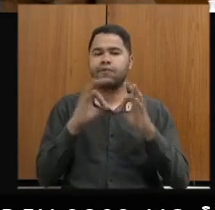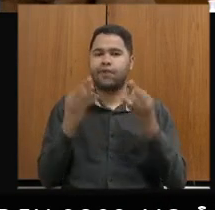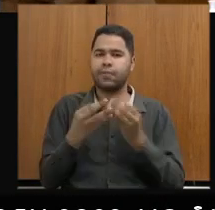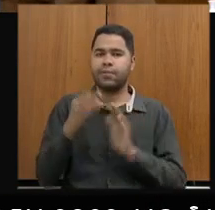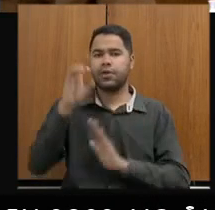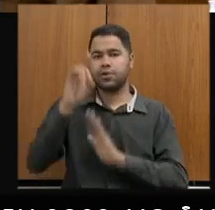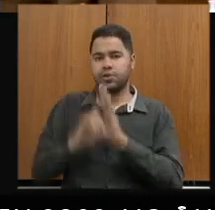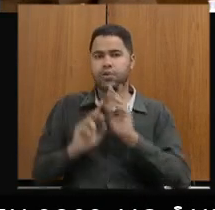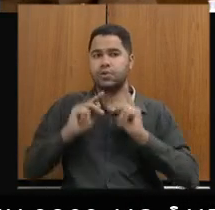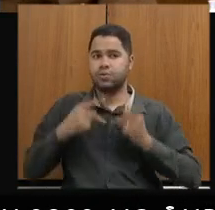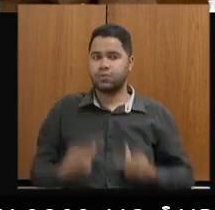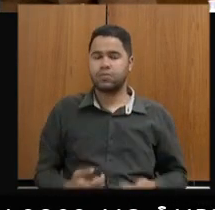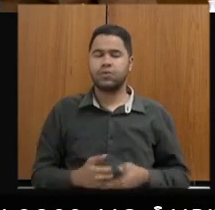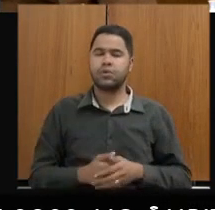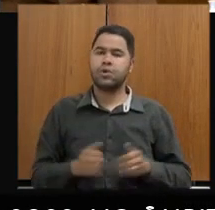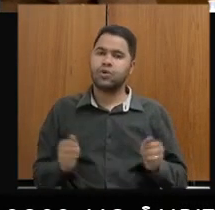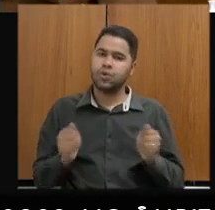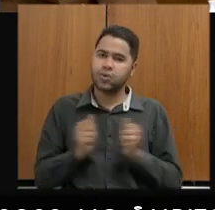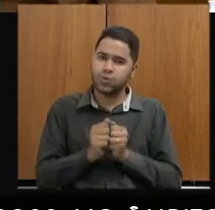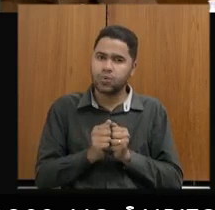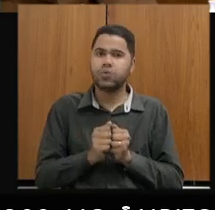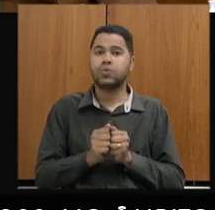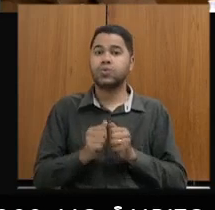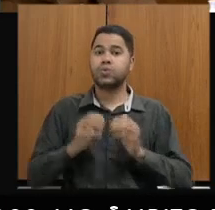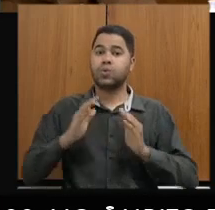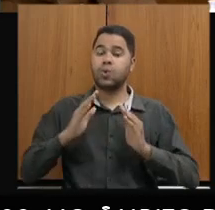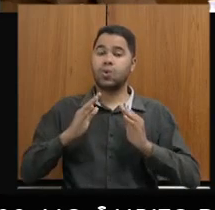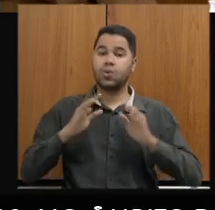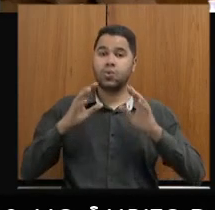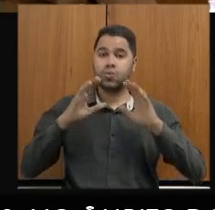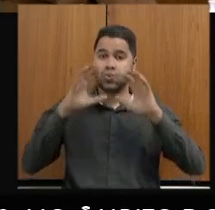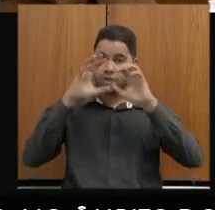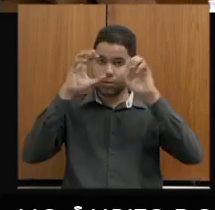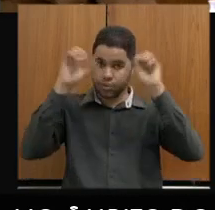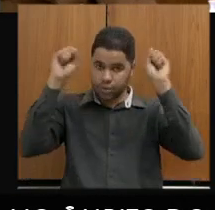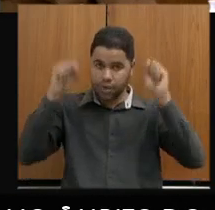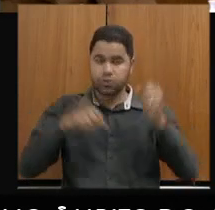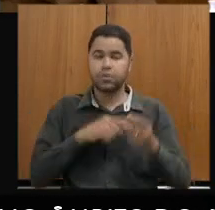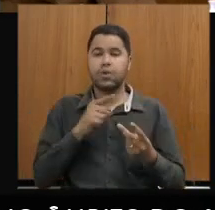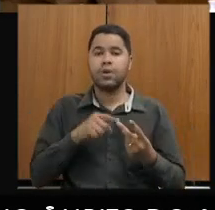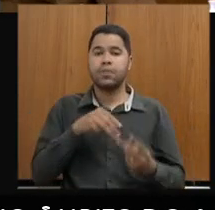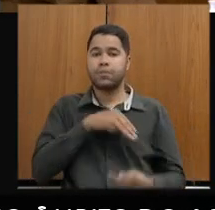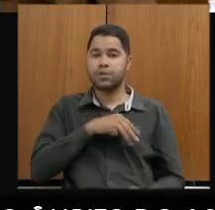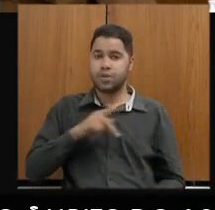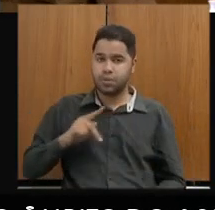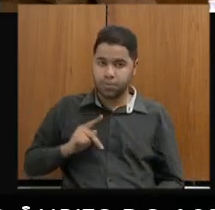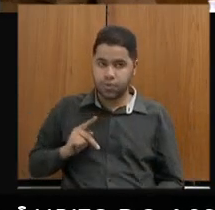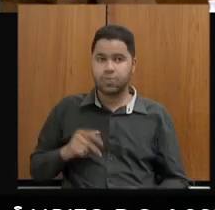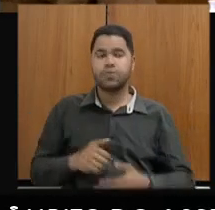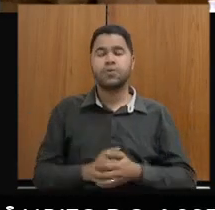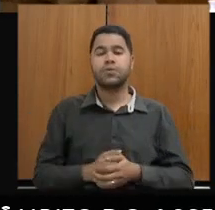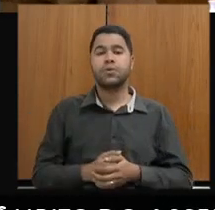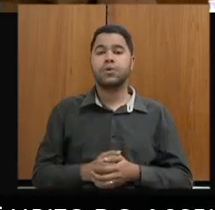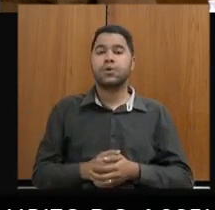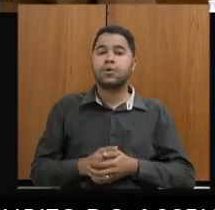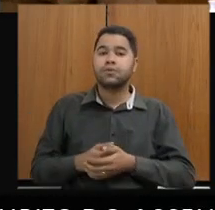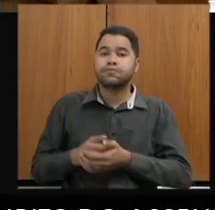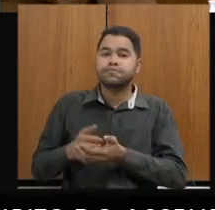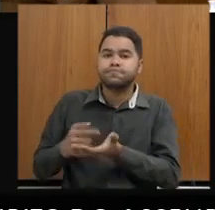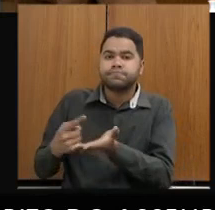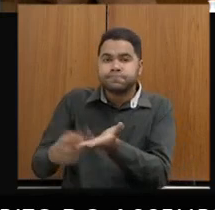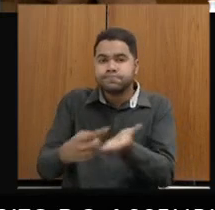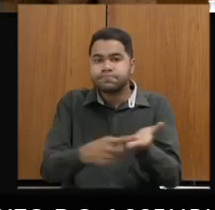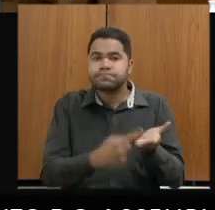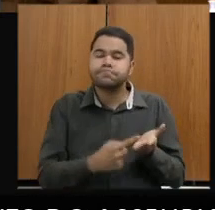humanos juntamente com Tribunal de Justiça o Ministério Público EA Polícia Militar nesse acordo de cooperação